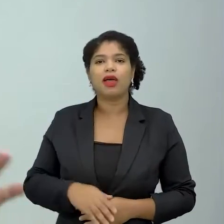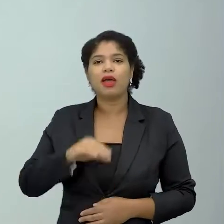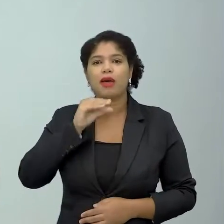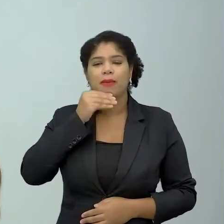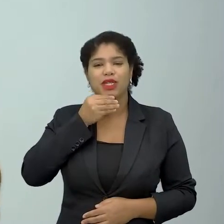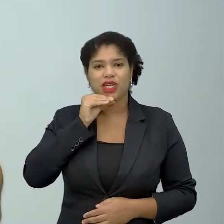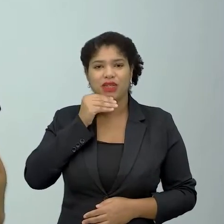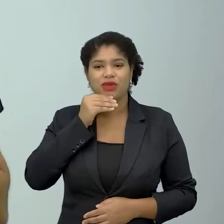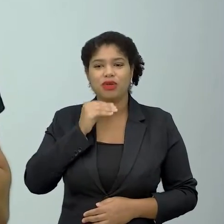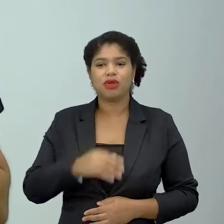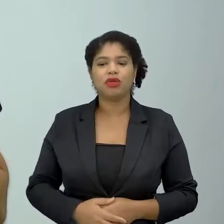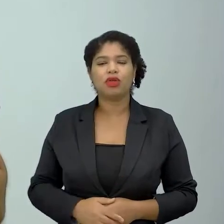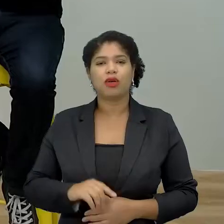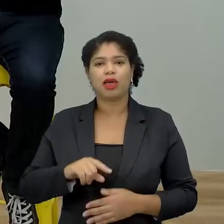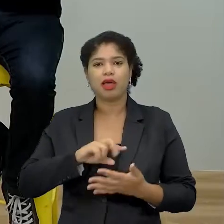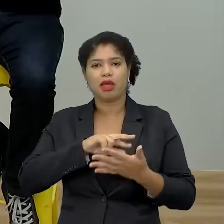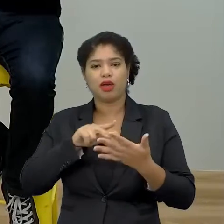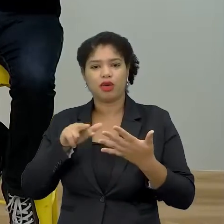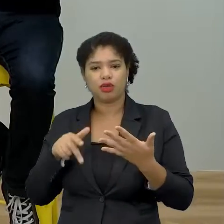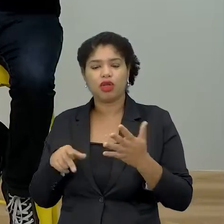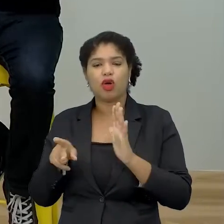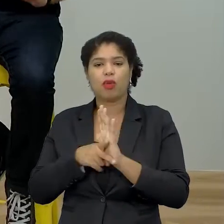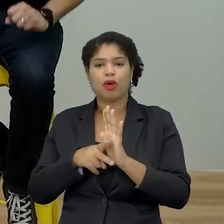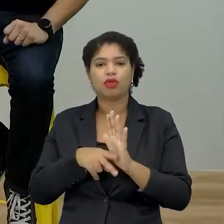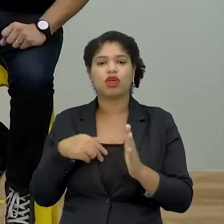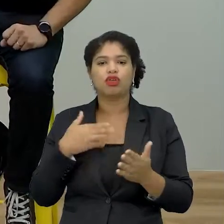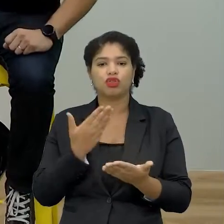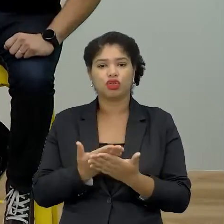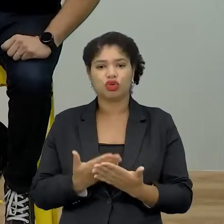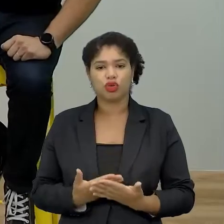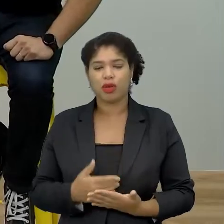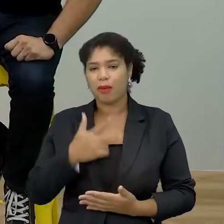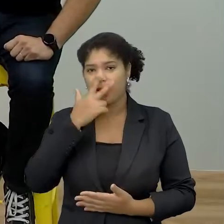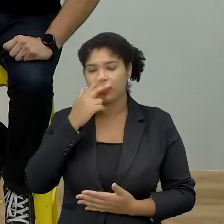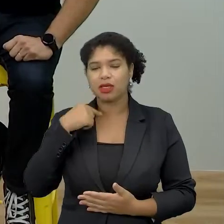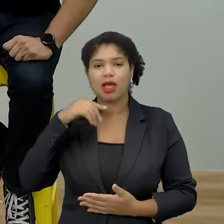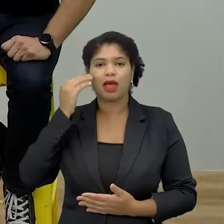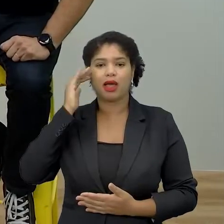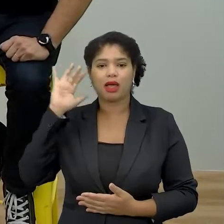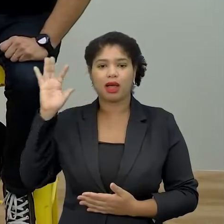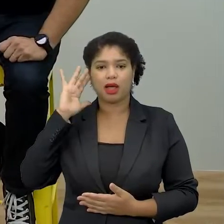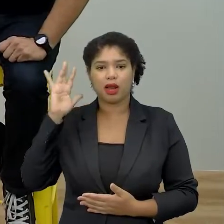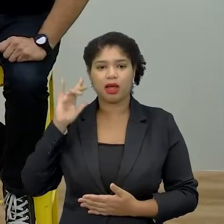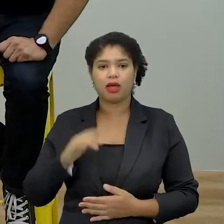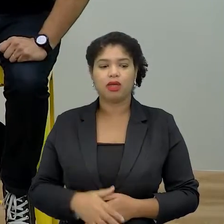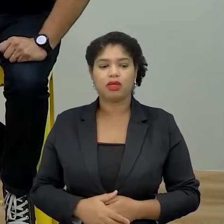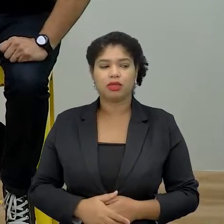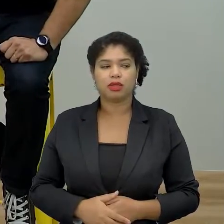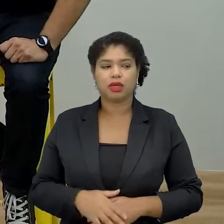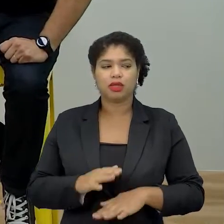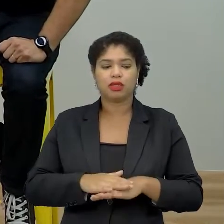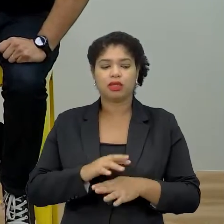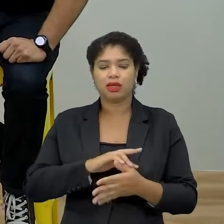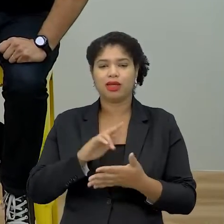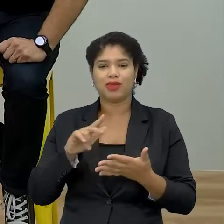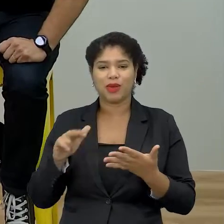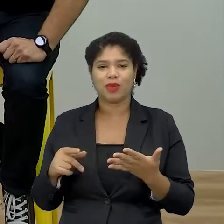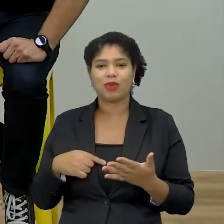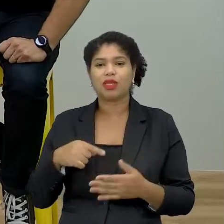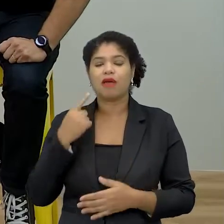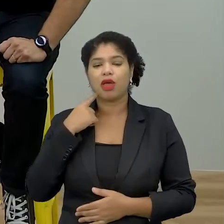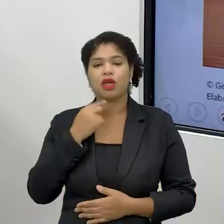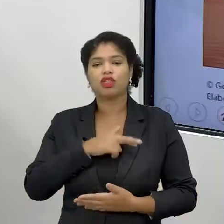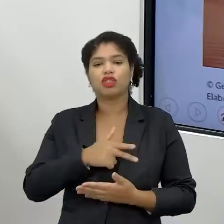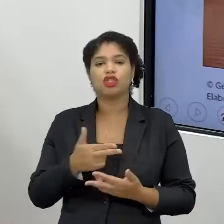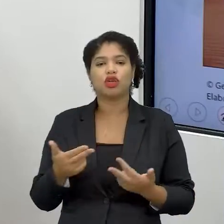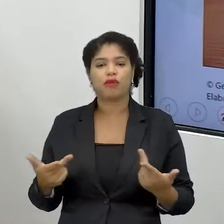nenhuma. Consegui ficar claro ou ficou confuso? Não, eu acho que ficou claro, porque é realmente isso, né? Tem muitas